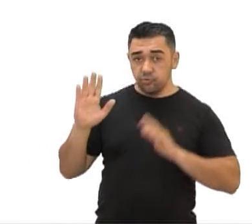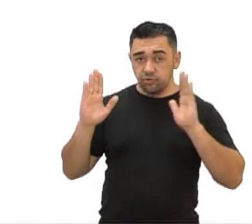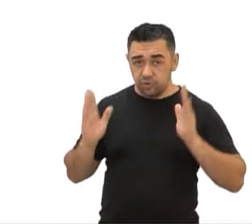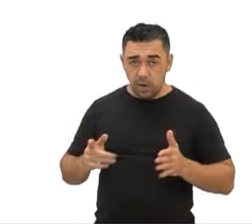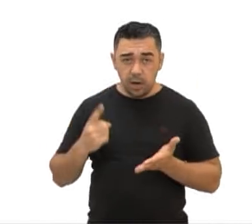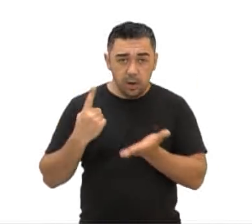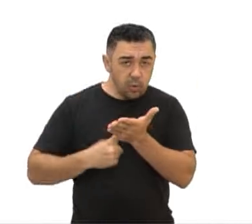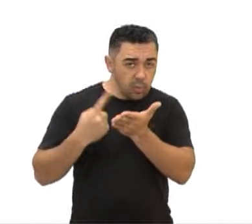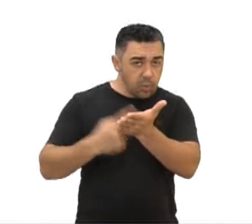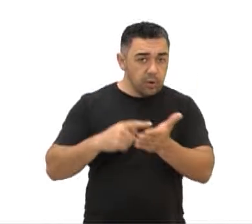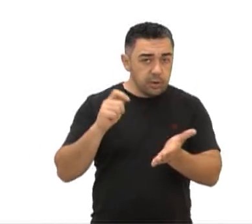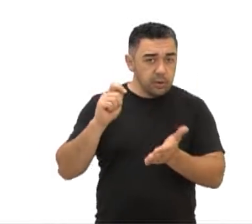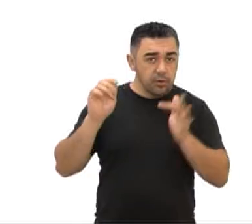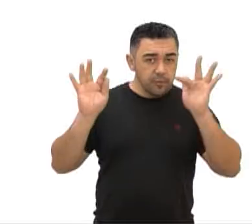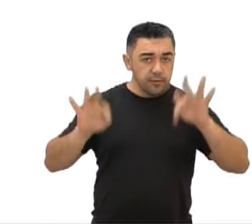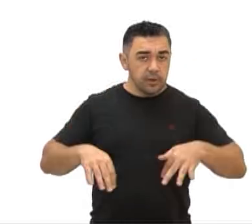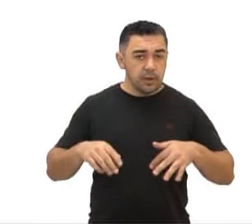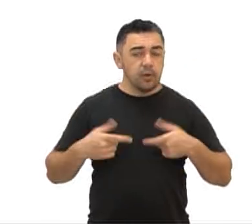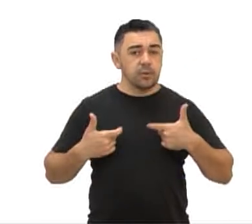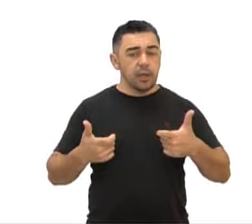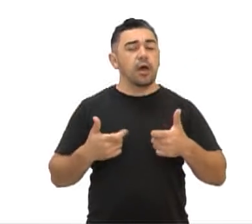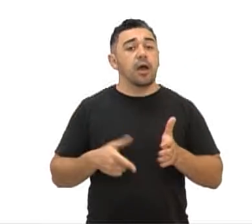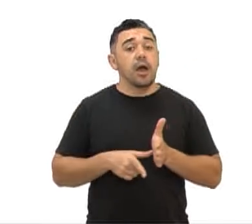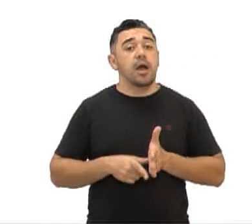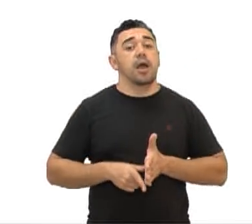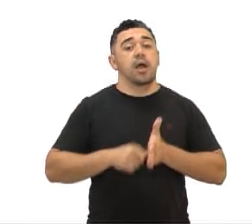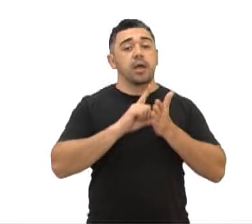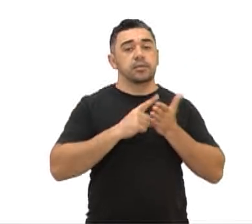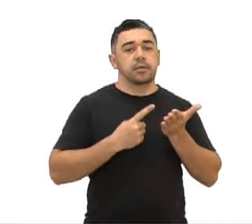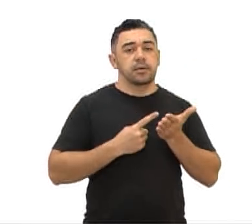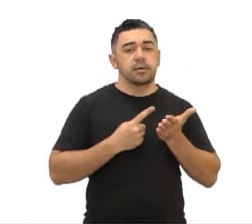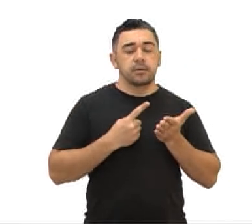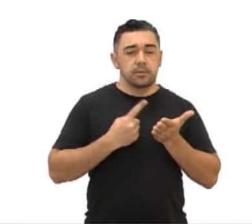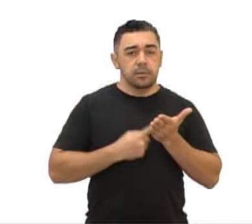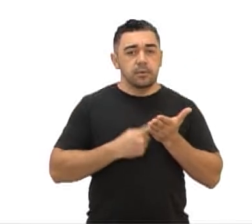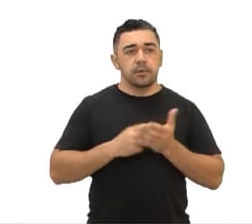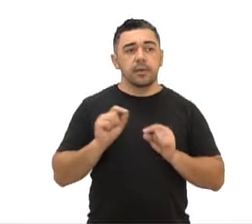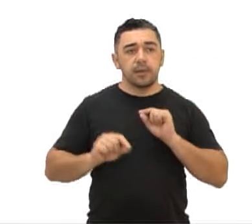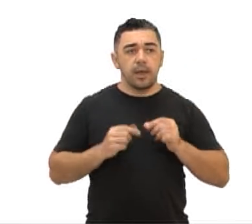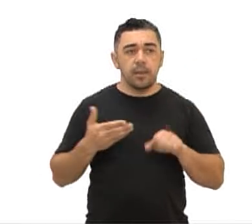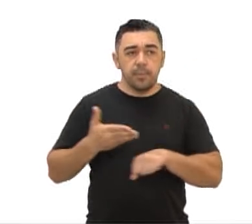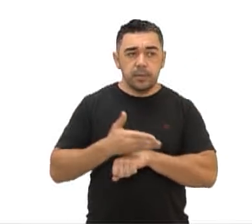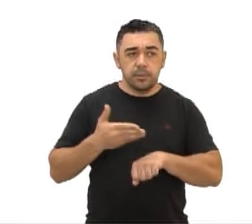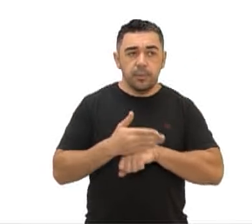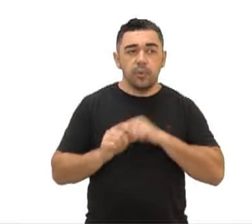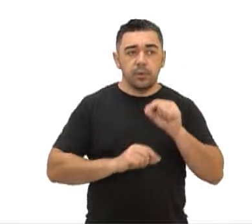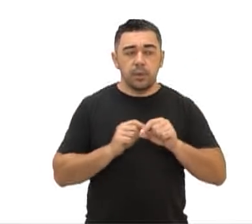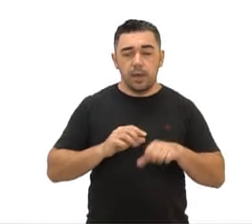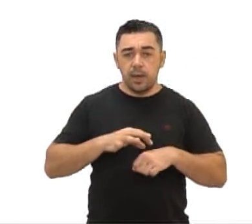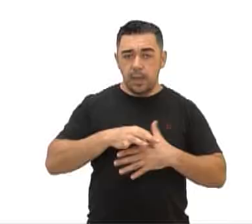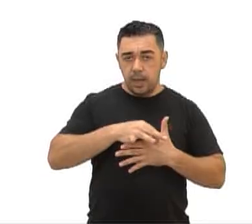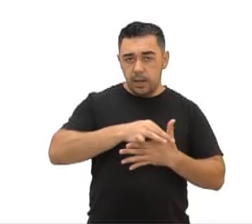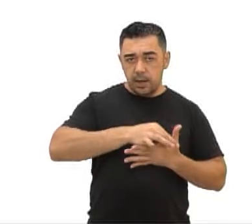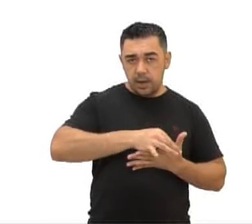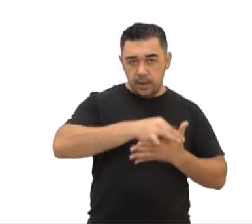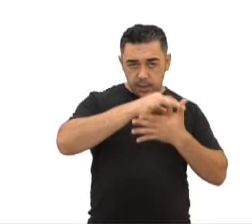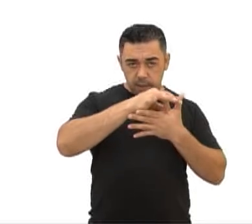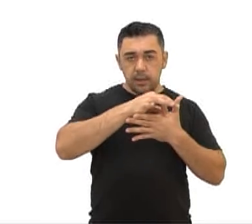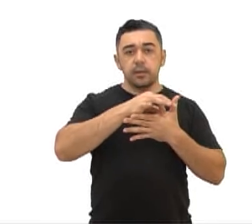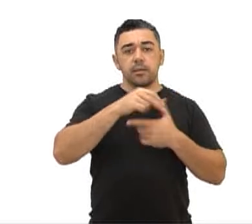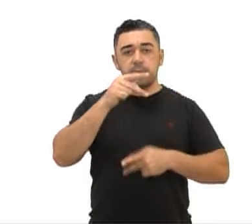da guerra. Ou seja, antes do final da guerra. Quem participou? Essa reunião reuniu os líderes dos